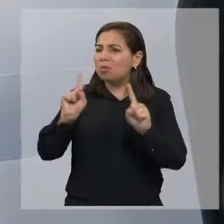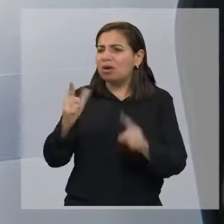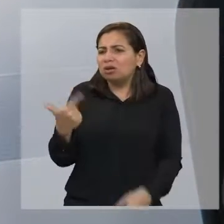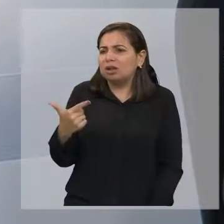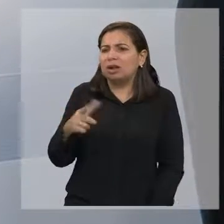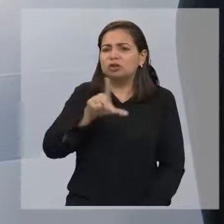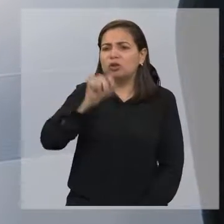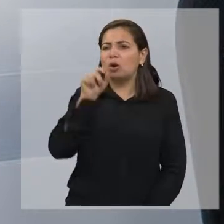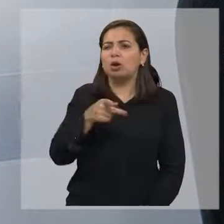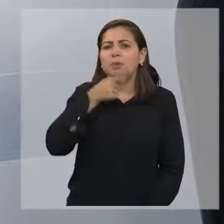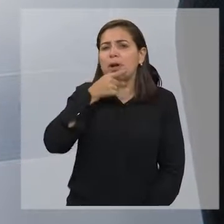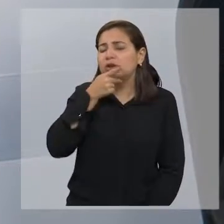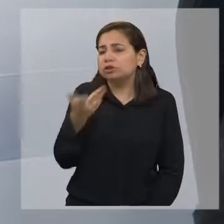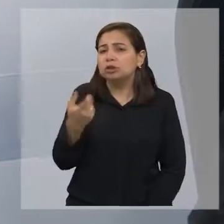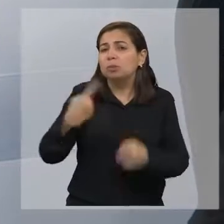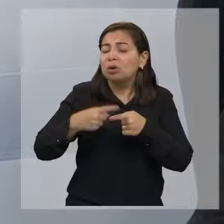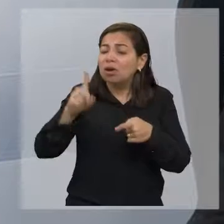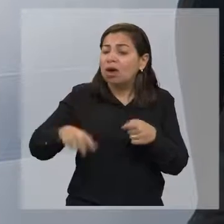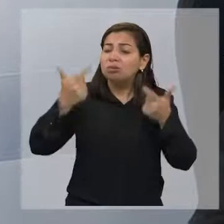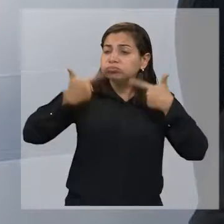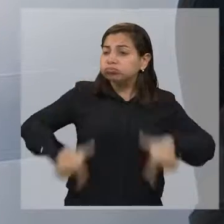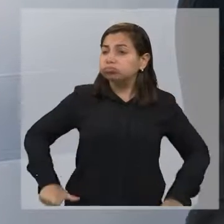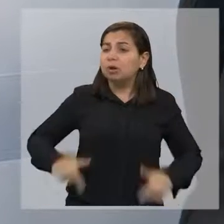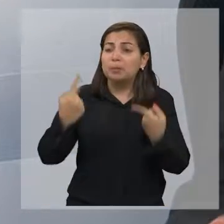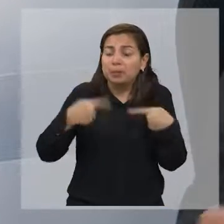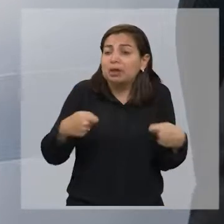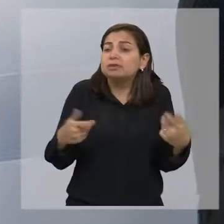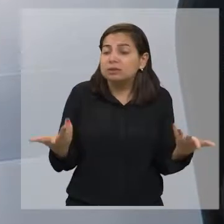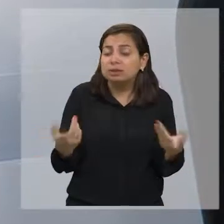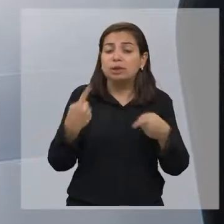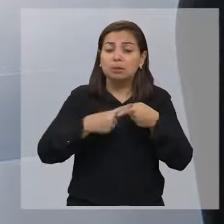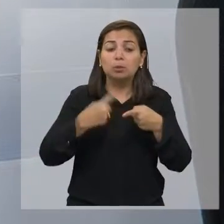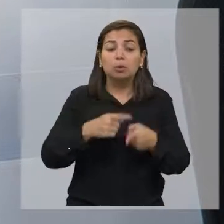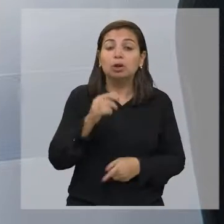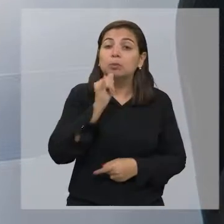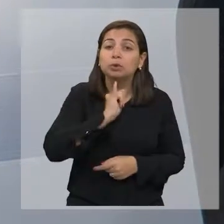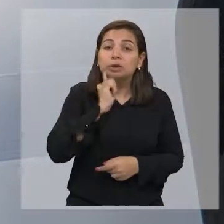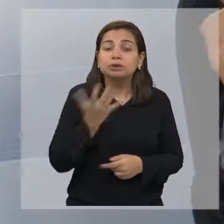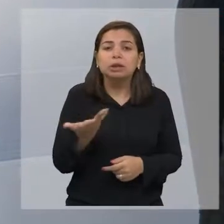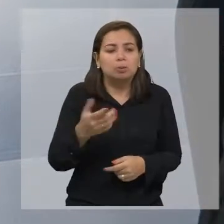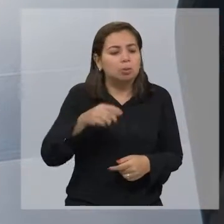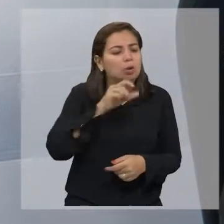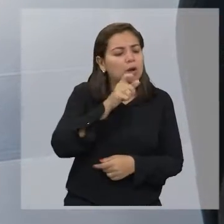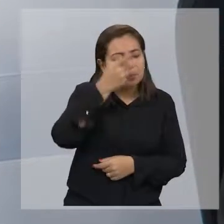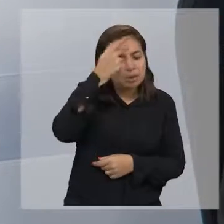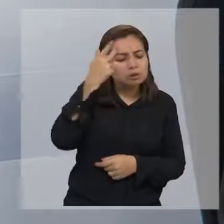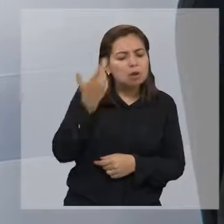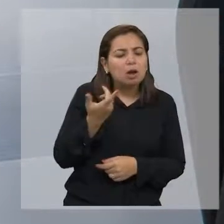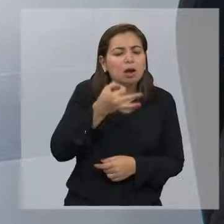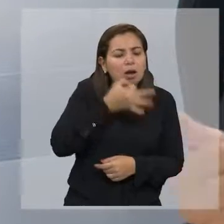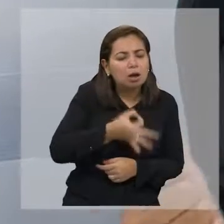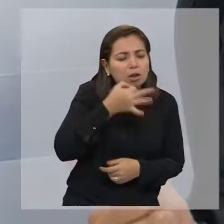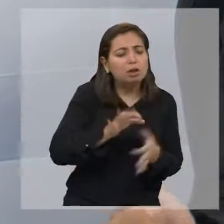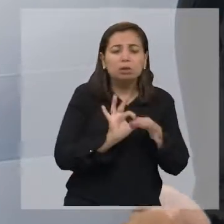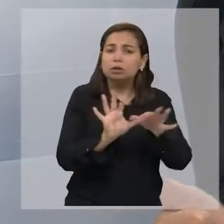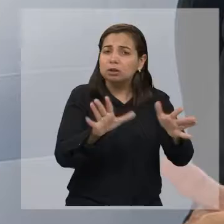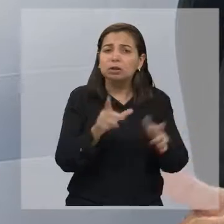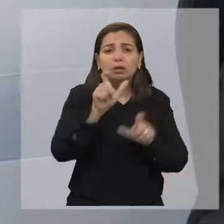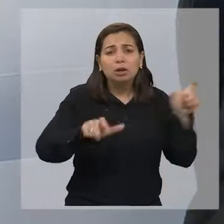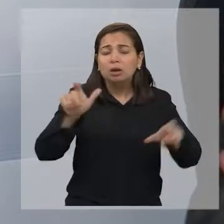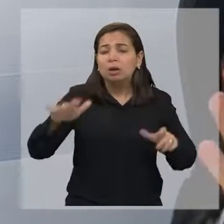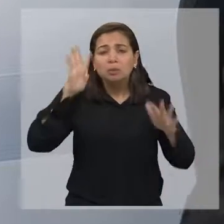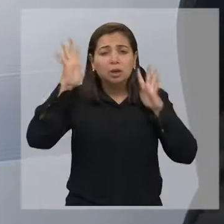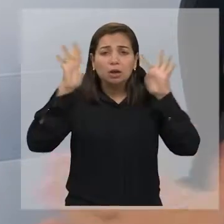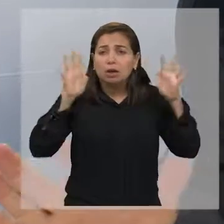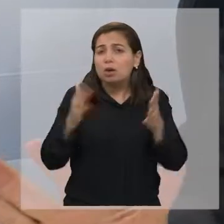que a escola seja um ambiente de pluralidade. Veja bem, há pouco eu vi um texto, parece-me que do Carlos Maza